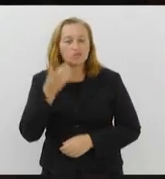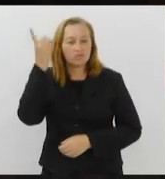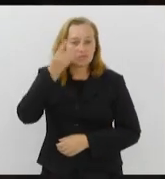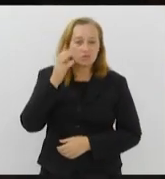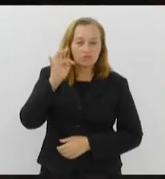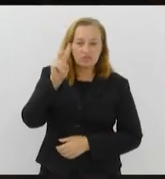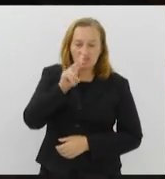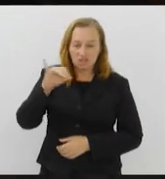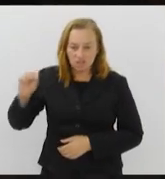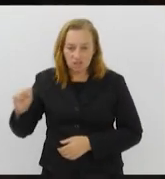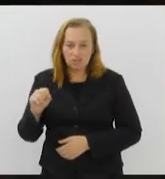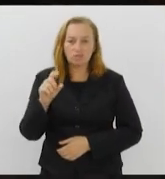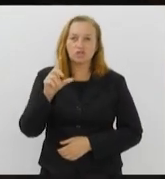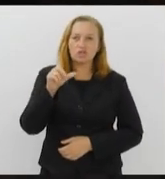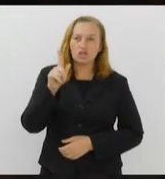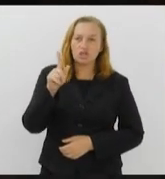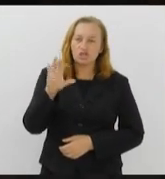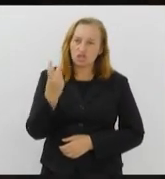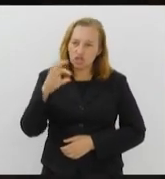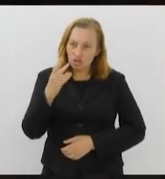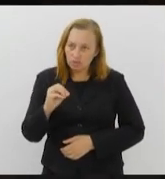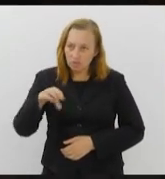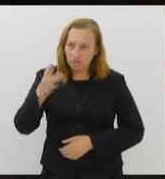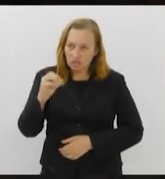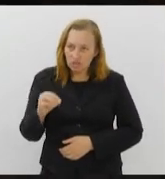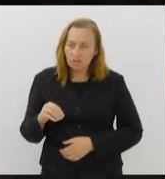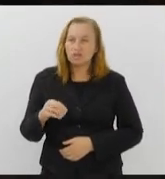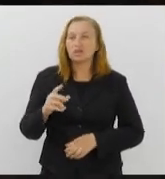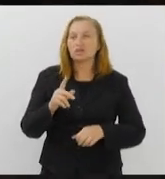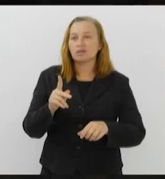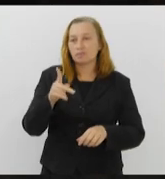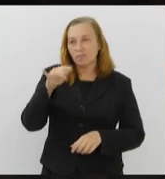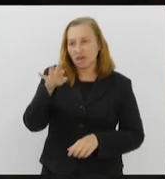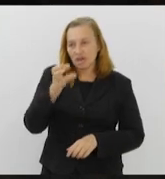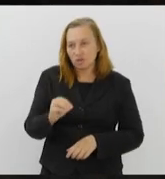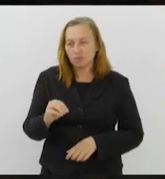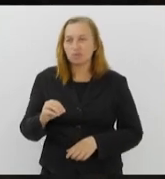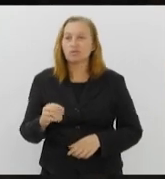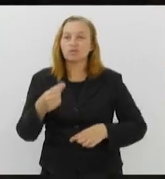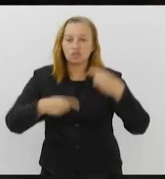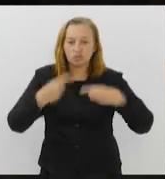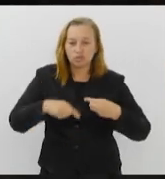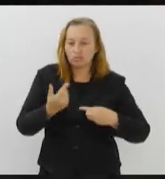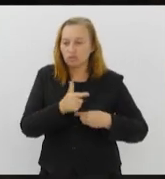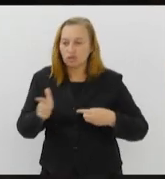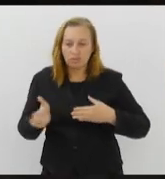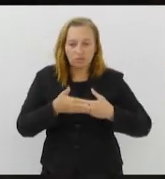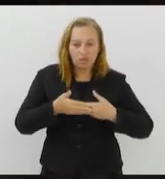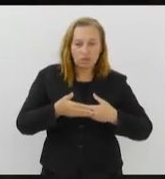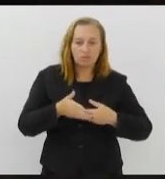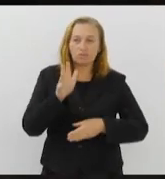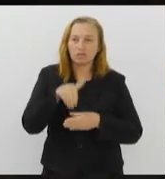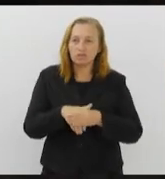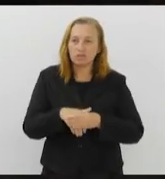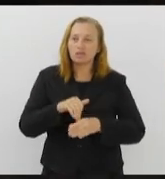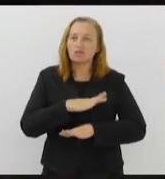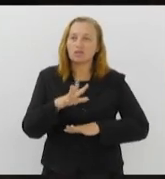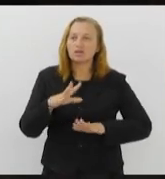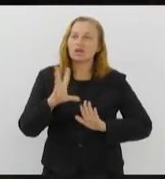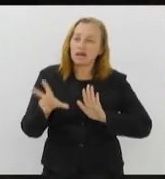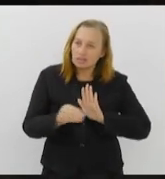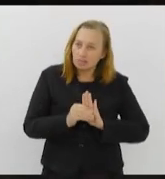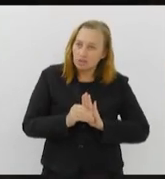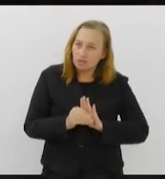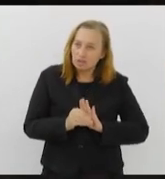Vinícius Cozolino, Chico Machado e doutor Pedro Ricardo. Em discussão, não havendo quem queira discutir, encerrada a discussão e votação, as